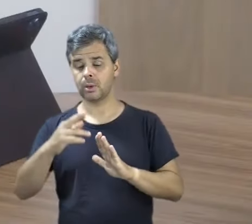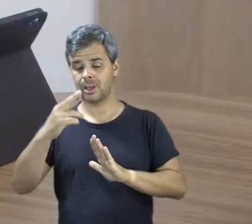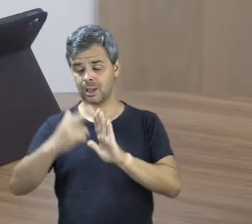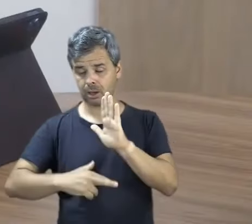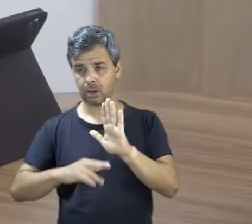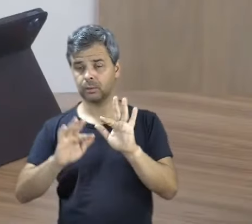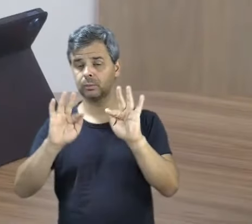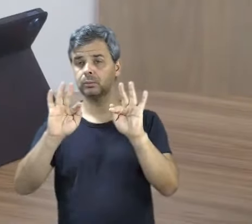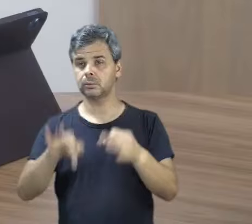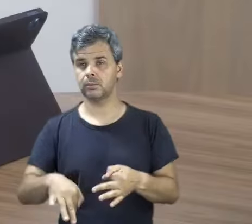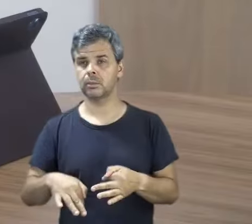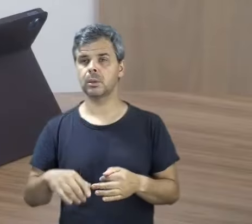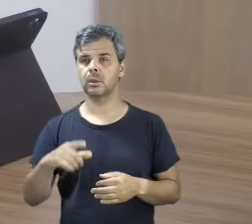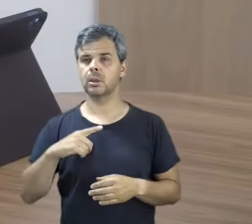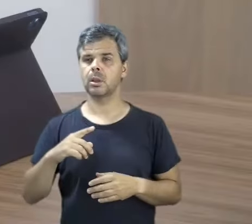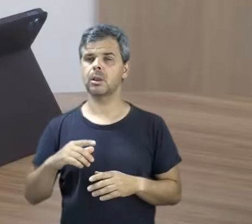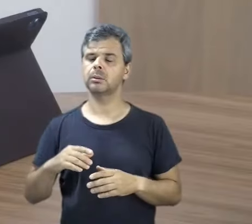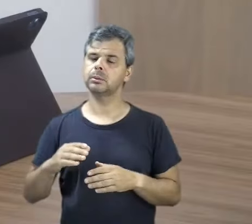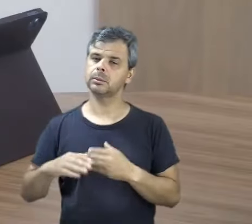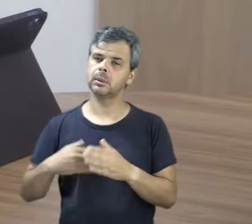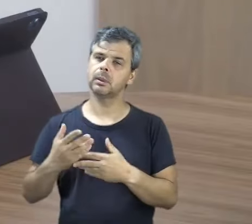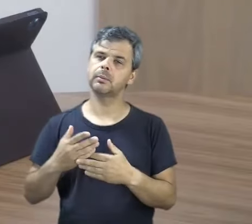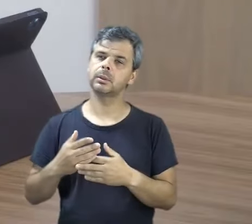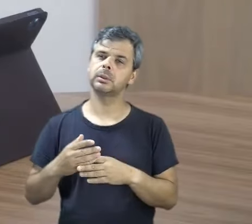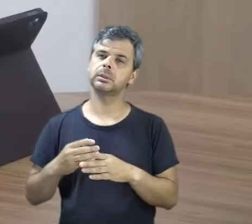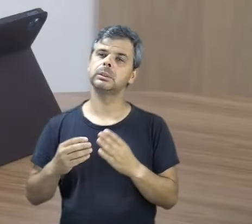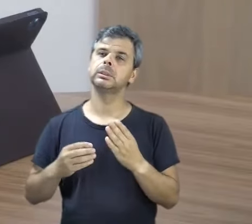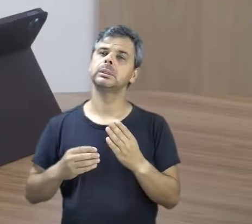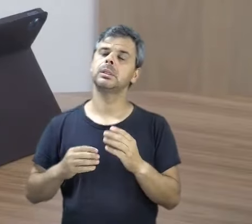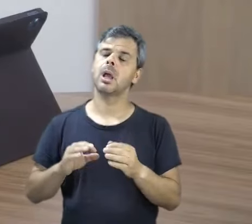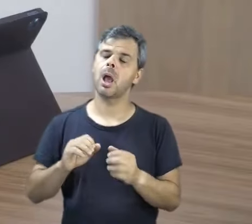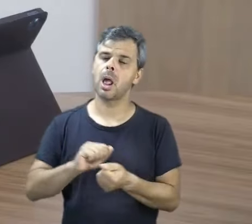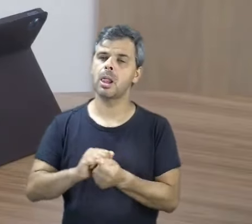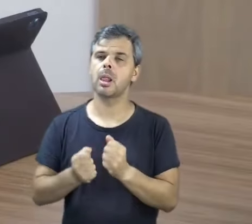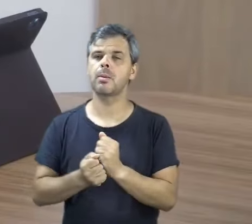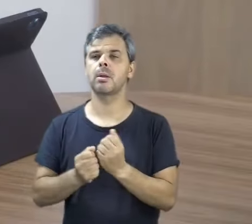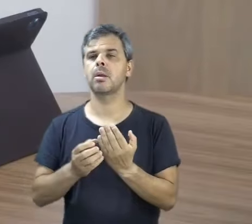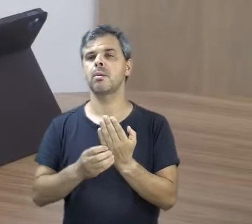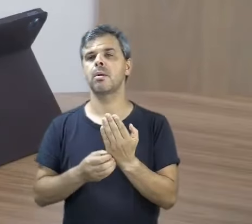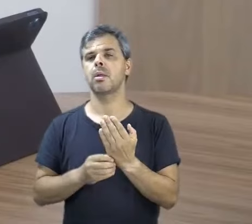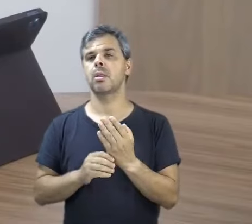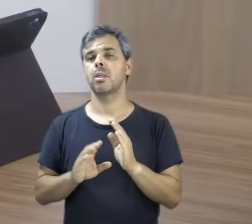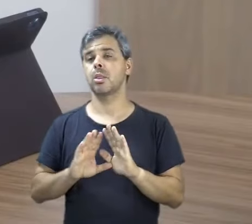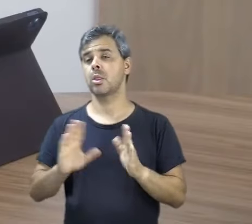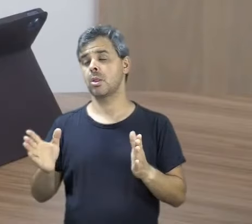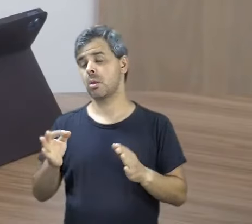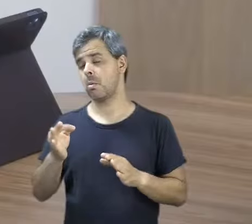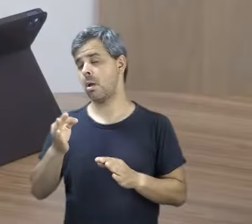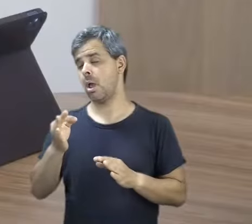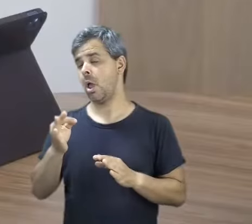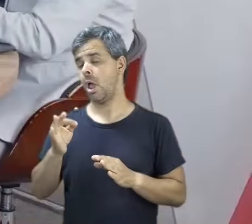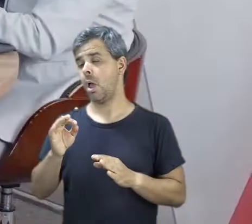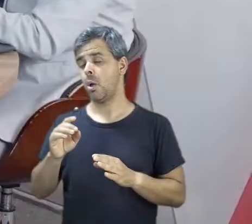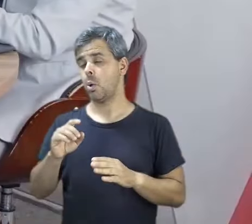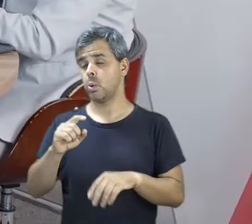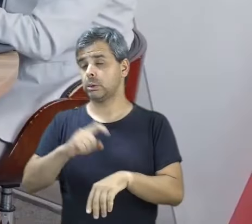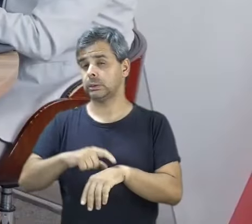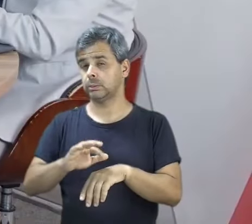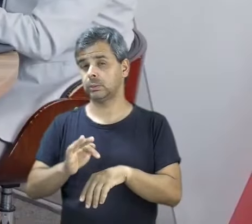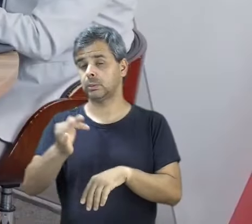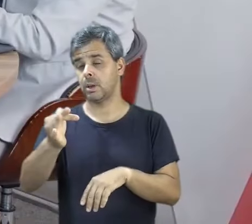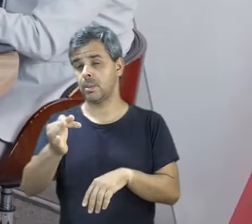relatórios finais, que ainda vai passar por um processo de gráfica, né? Então não tem uma previsão, não vou falar de previsão, mas em